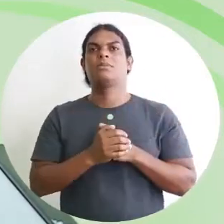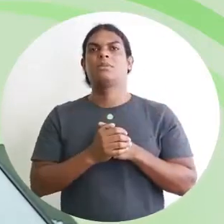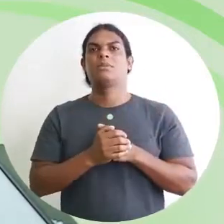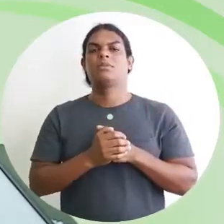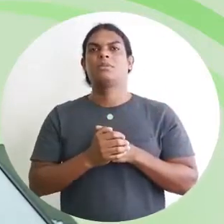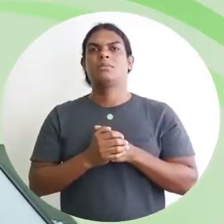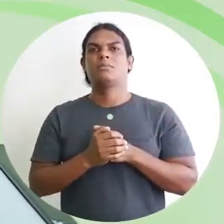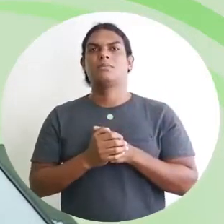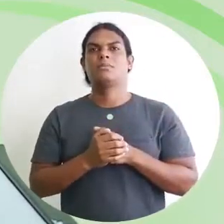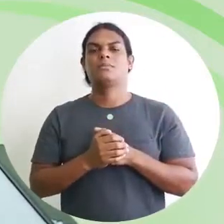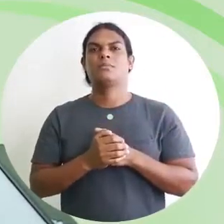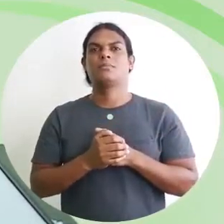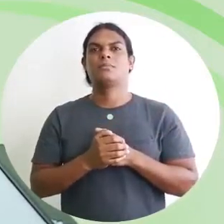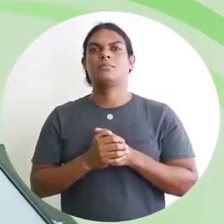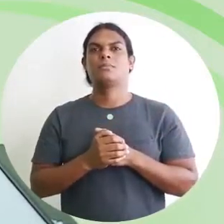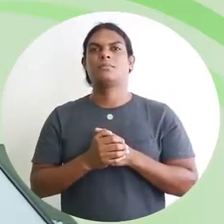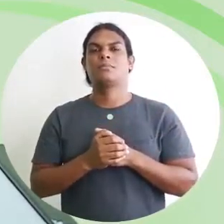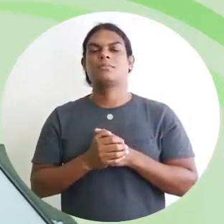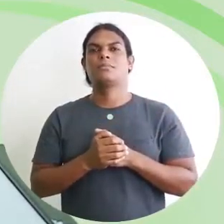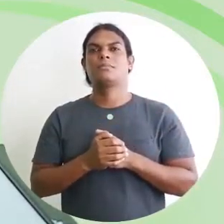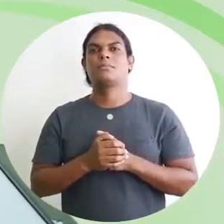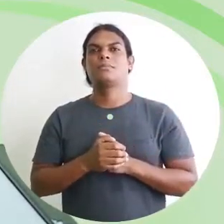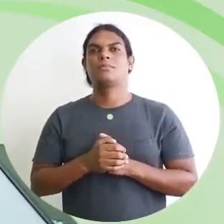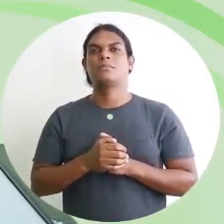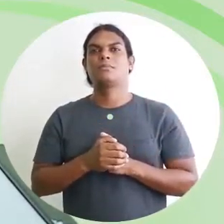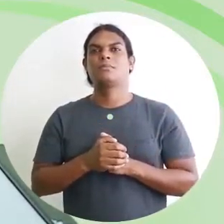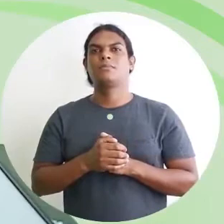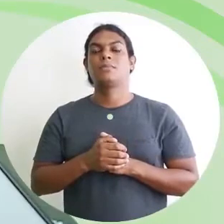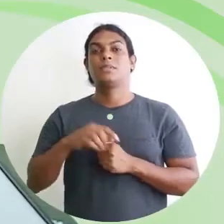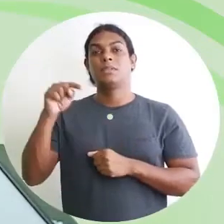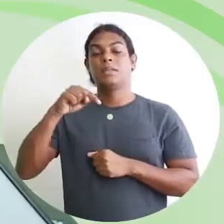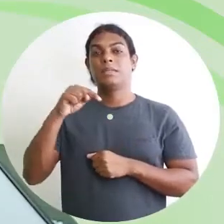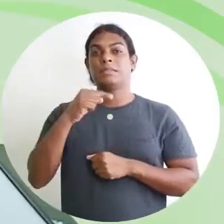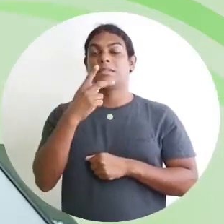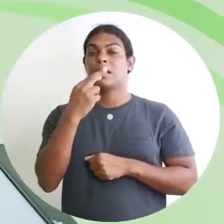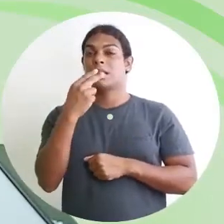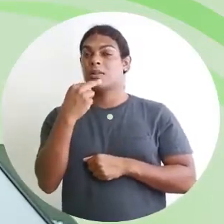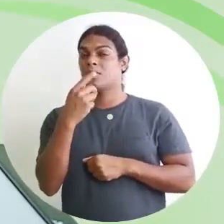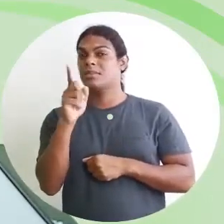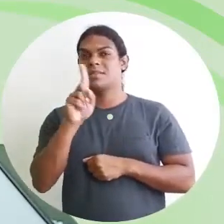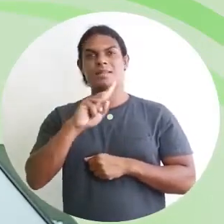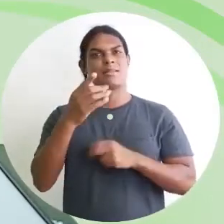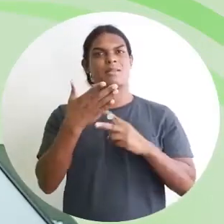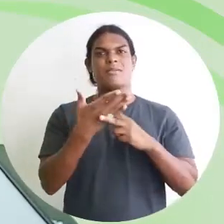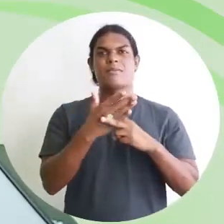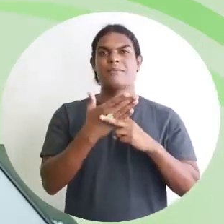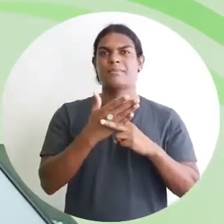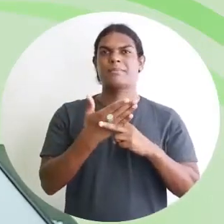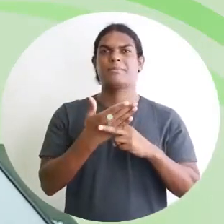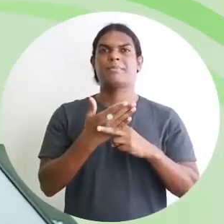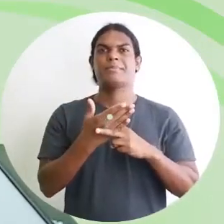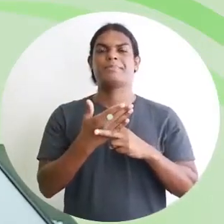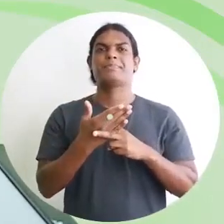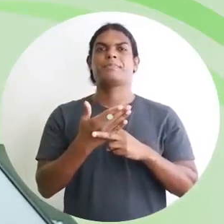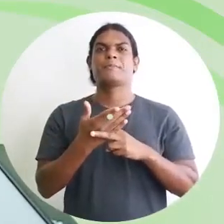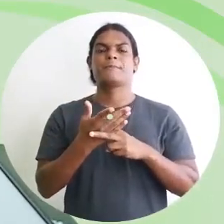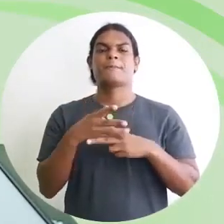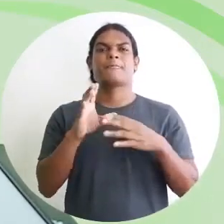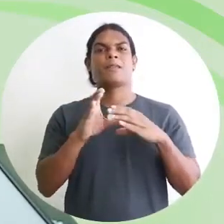bastante sobre essa diferença da linguagem não verbal, porque é ela que vai mais nos ajudar nessa